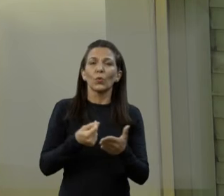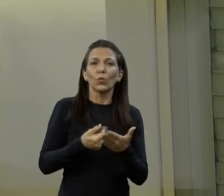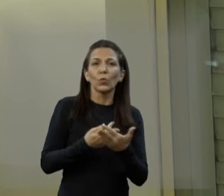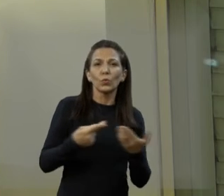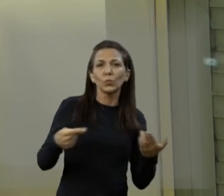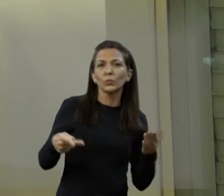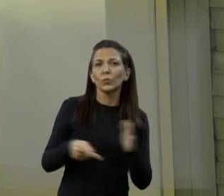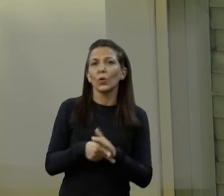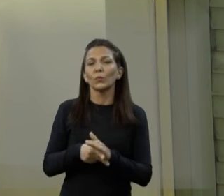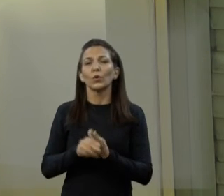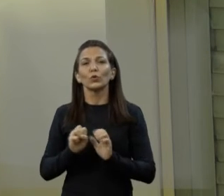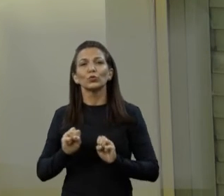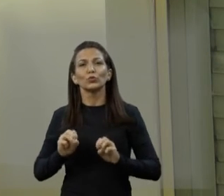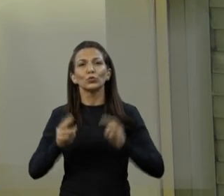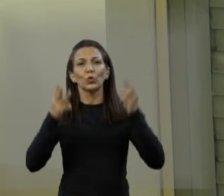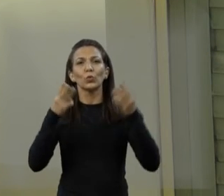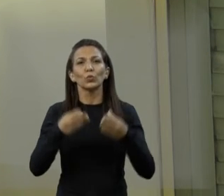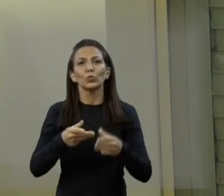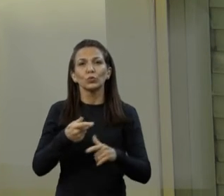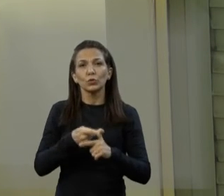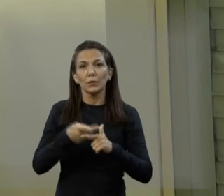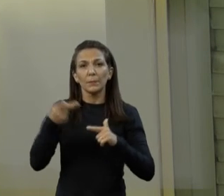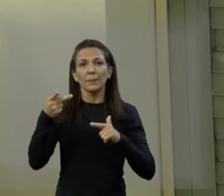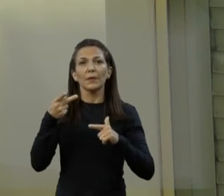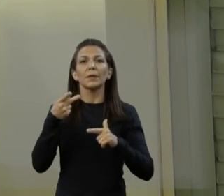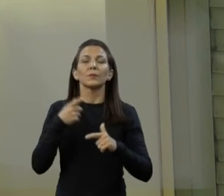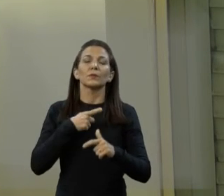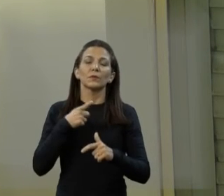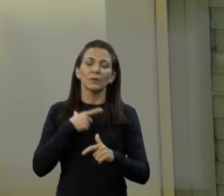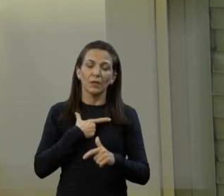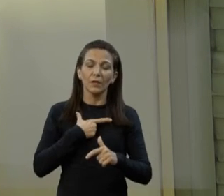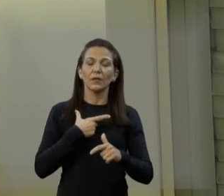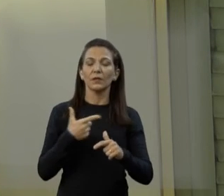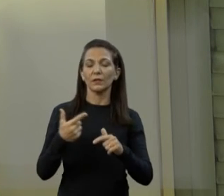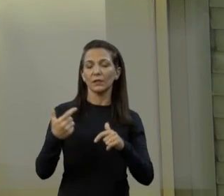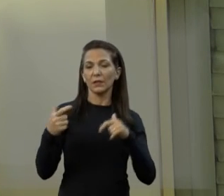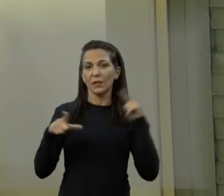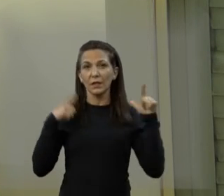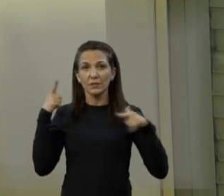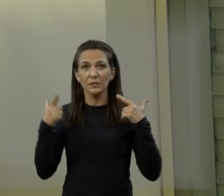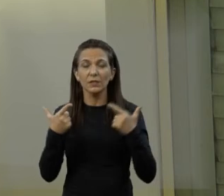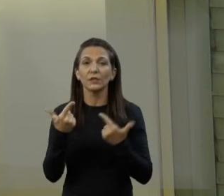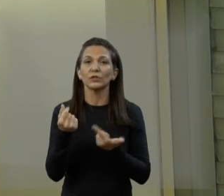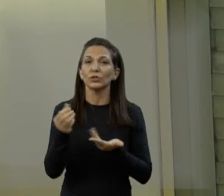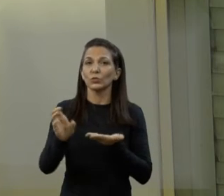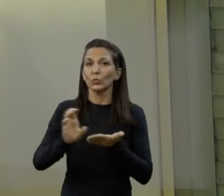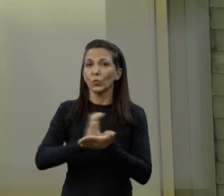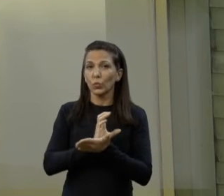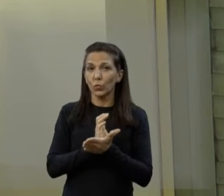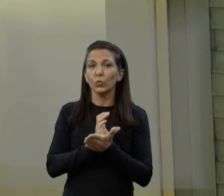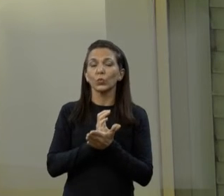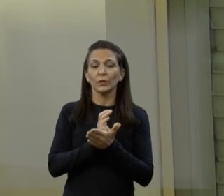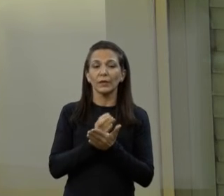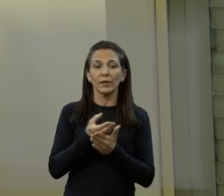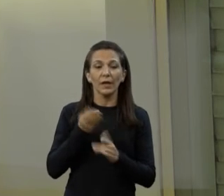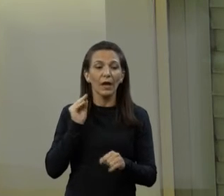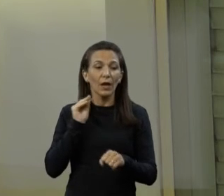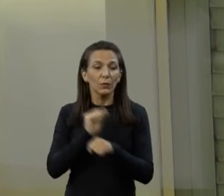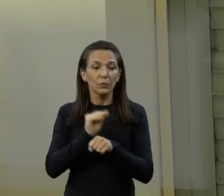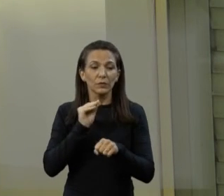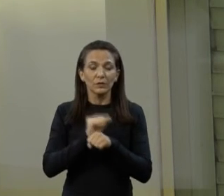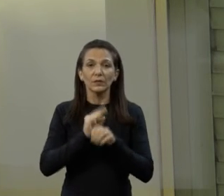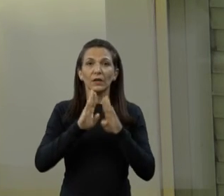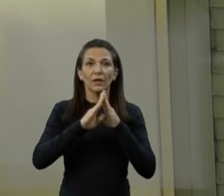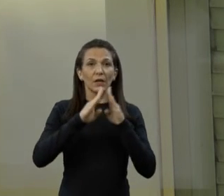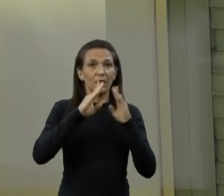show de prêmios sempre visando entreter divertir e arrecadar recursos para manter a manutenção da casa